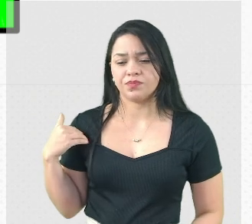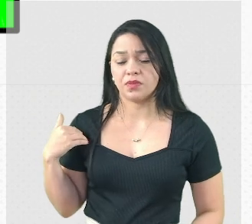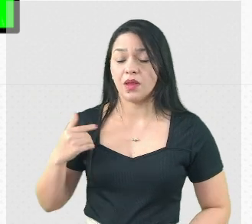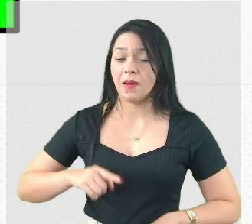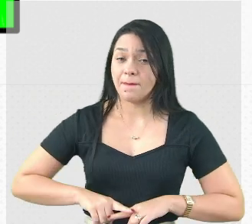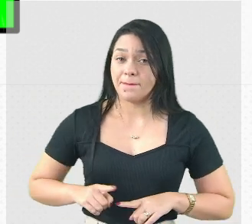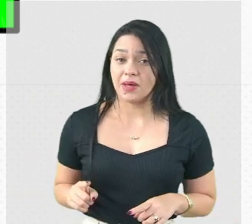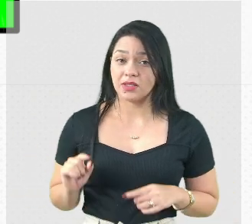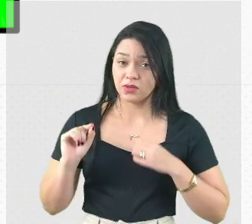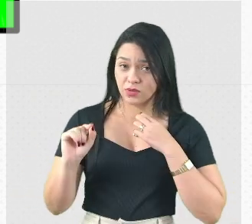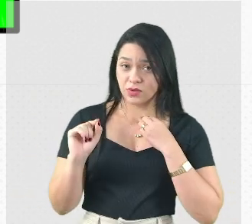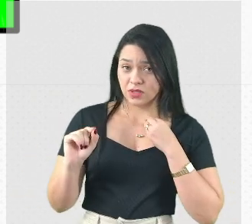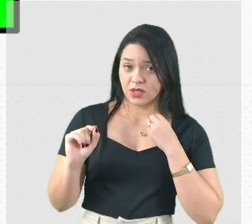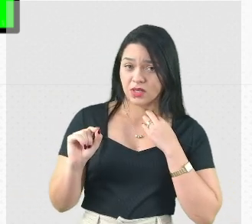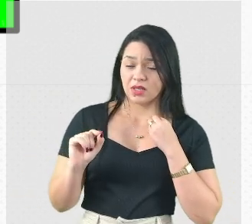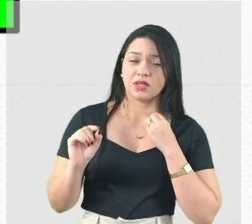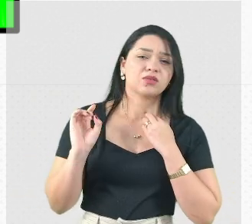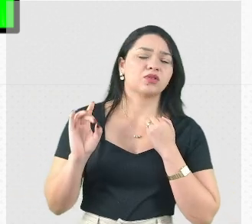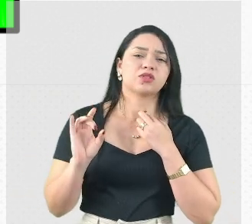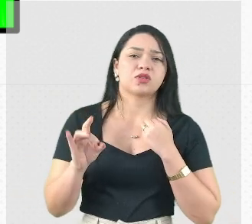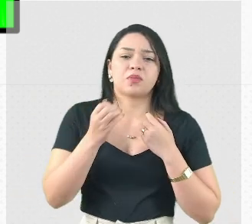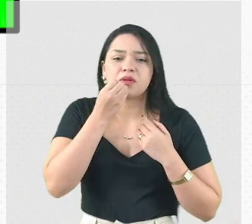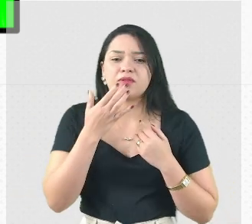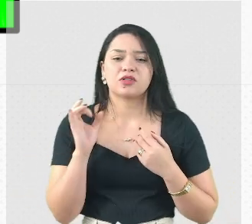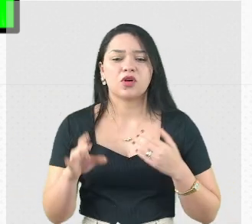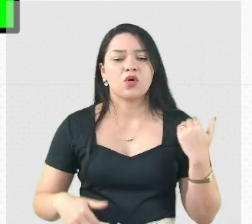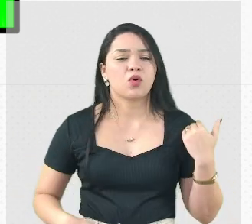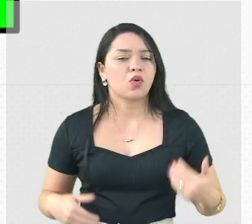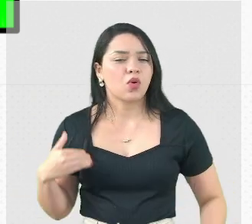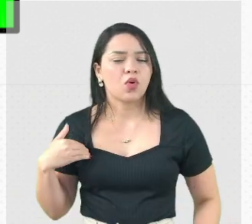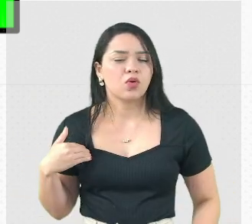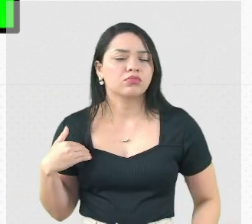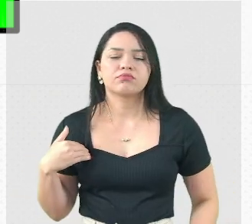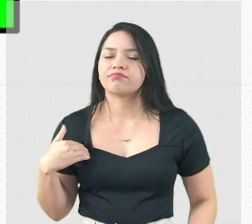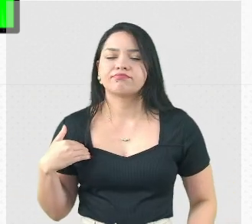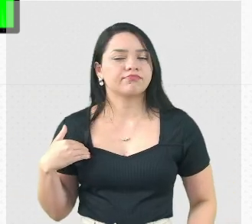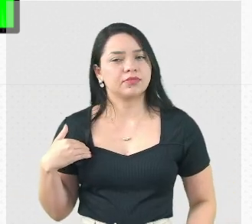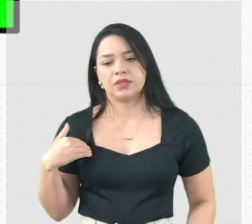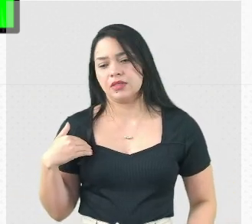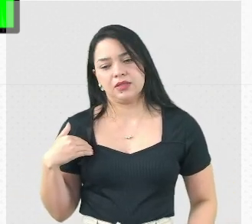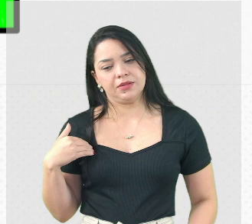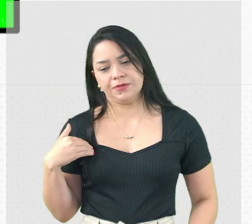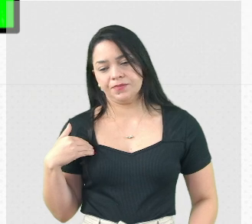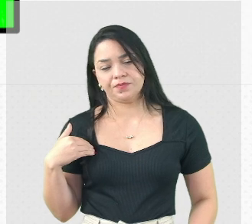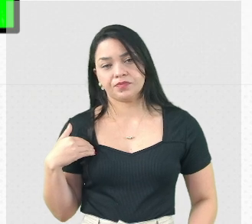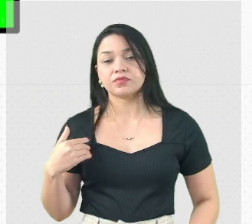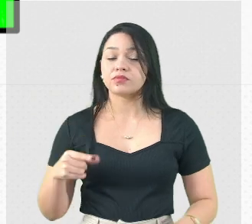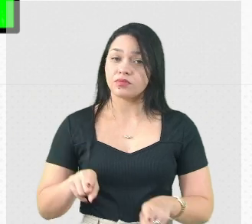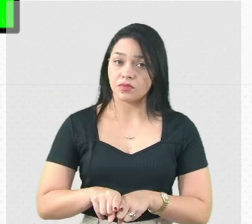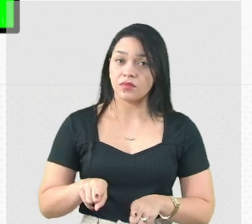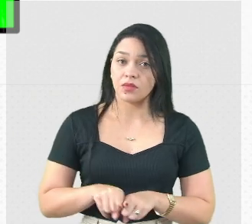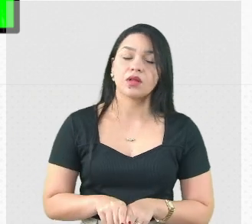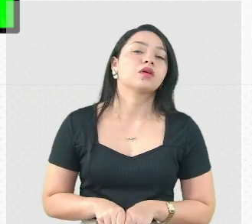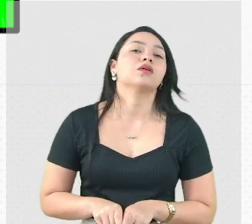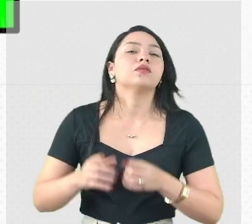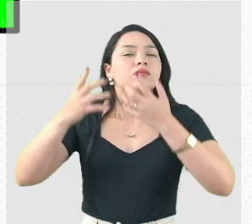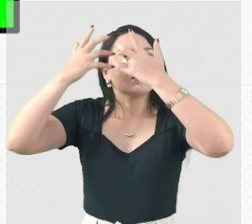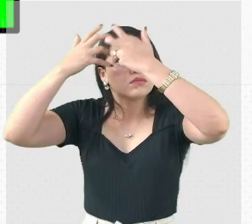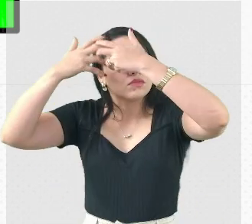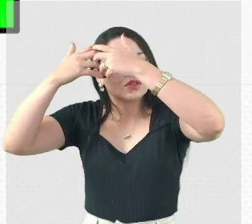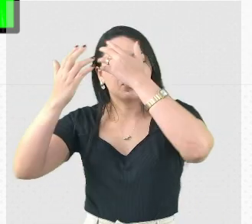a ginástica de condicionamento físico ela não traz benefícios apenas para o físico do indivíduo. Ela traz benefícios